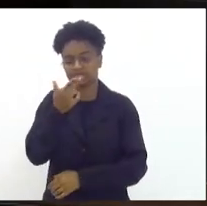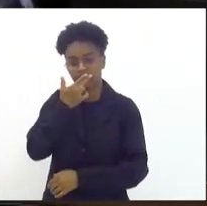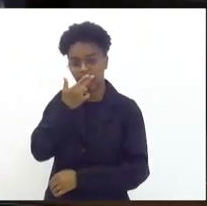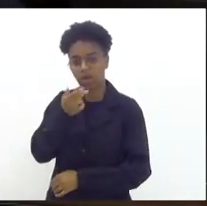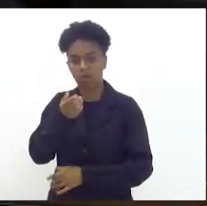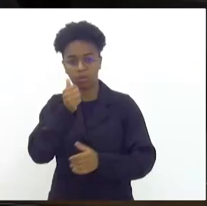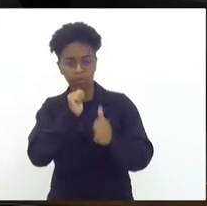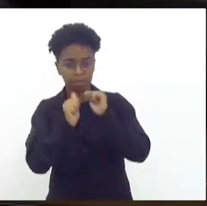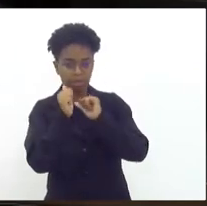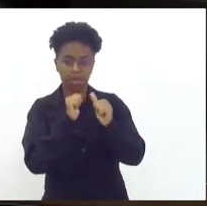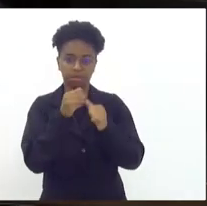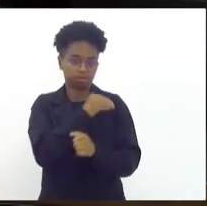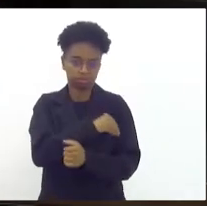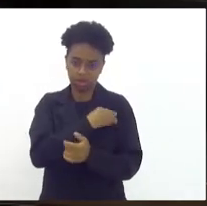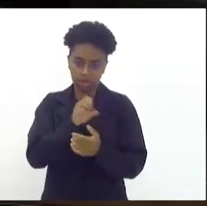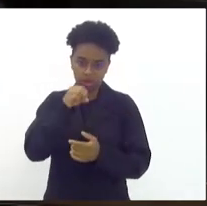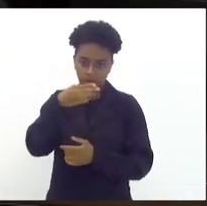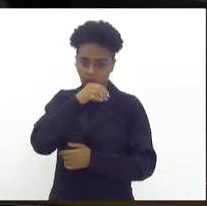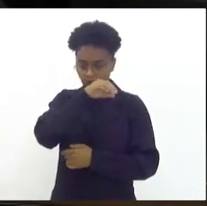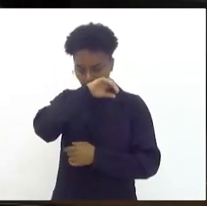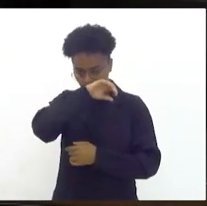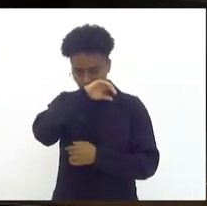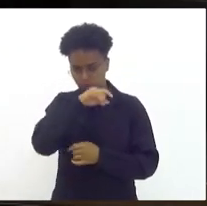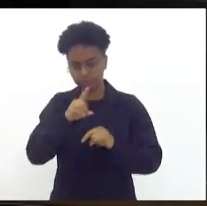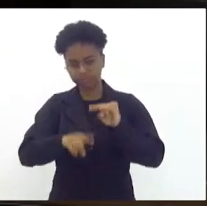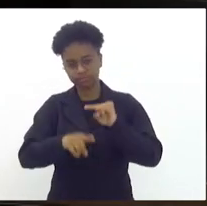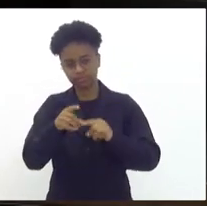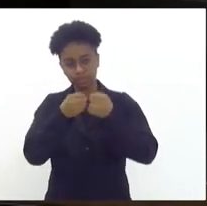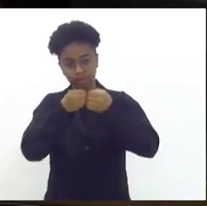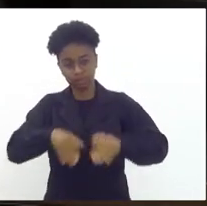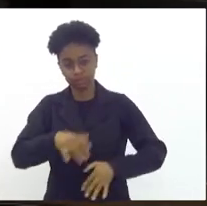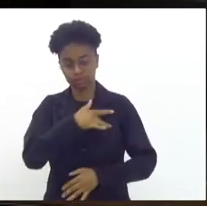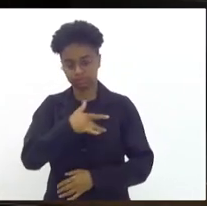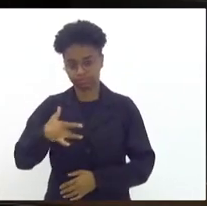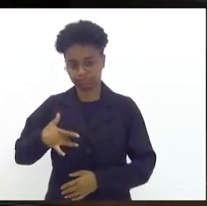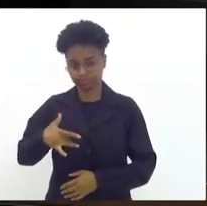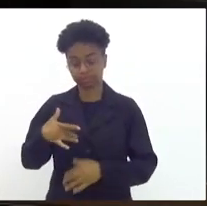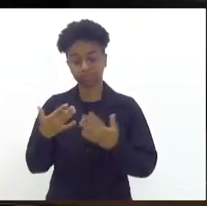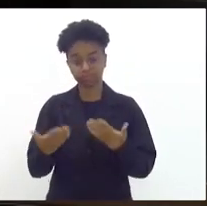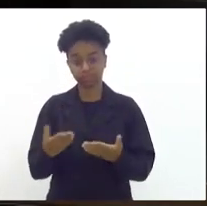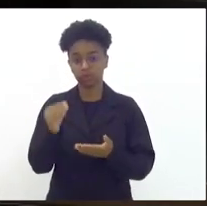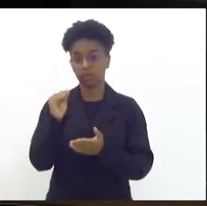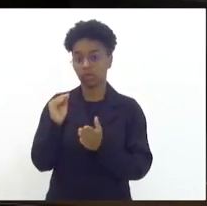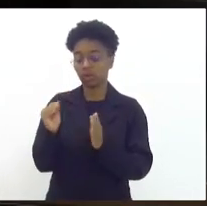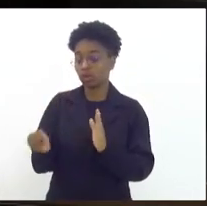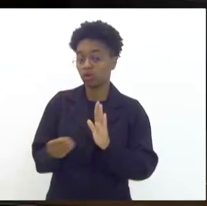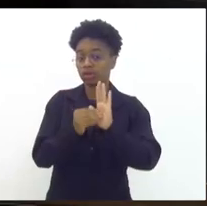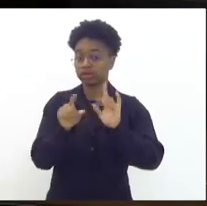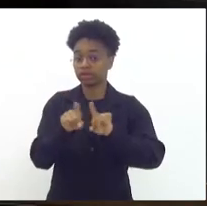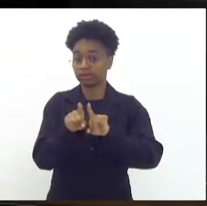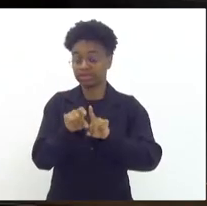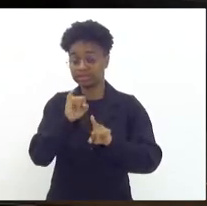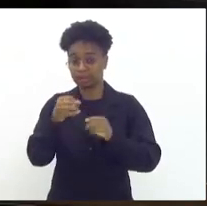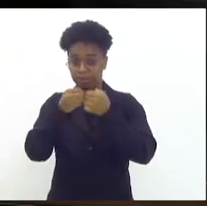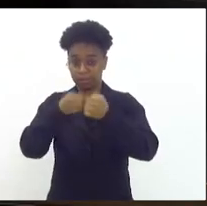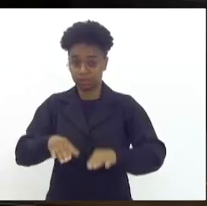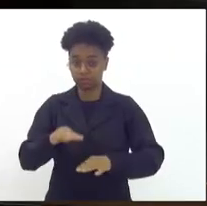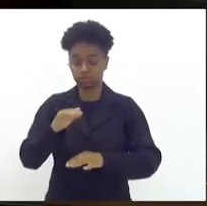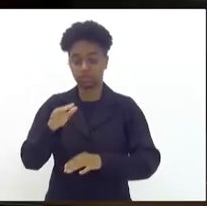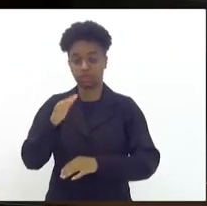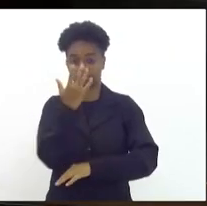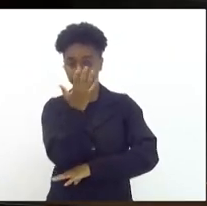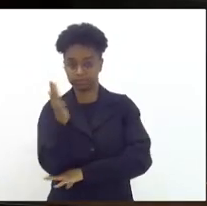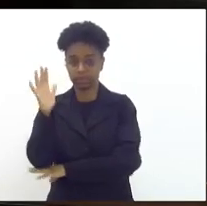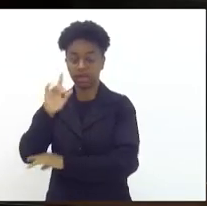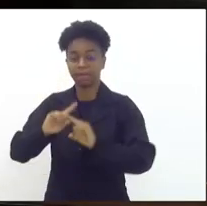aqueles itens ou bens e serviços que geram danos à saúde e aí colocaram também danos ao meio ambiente mas eu pergunto